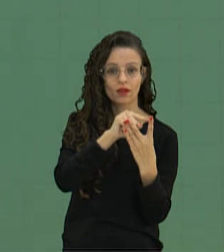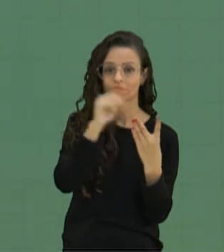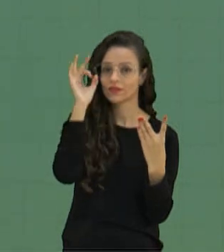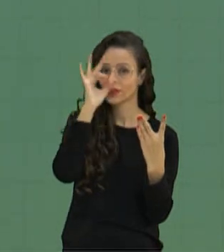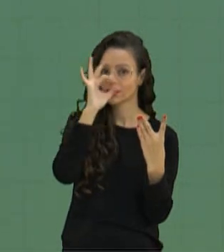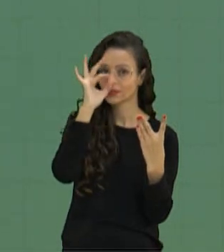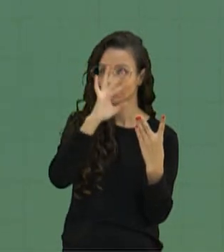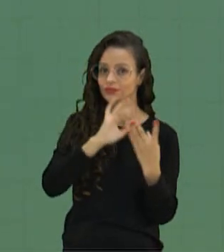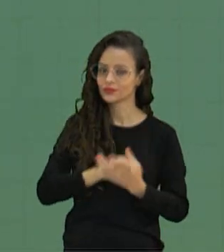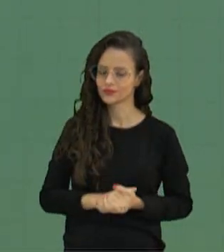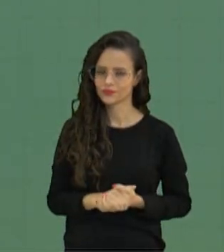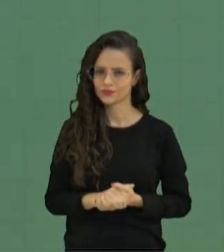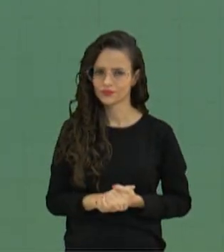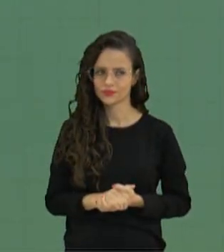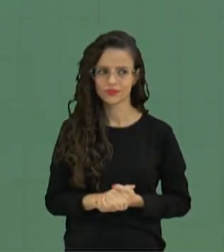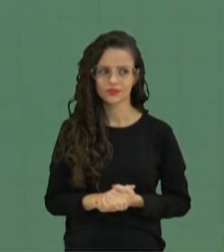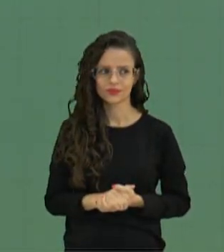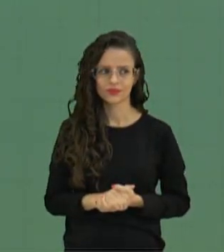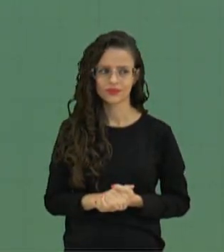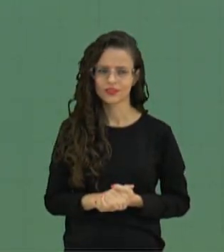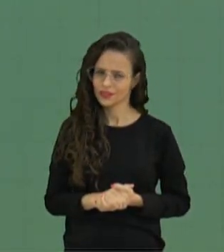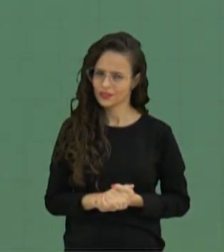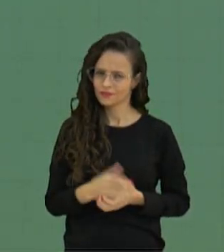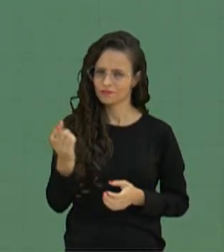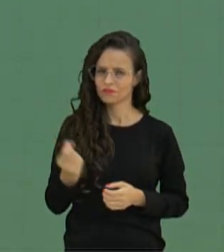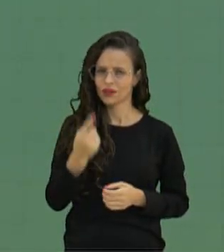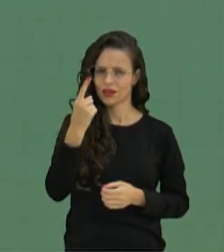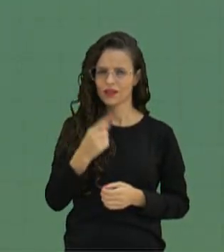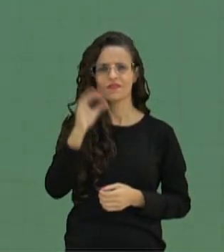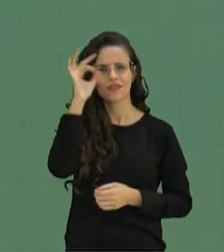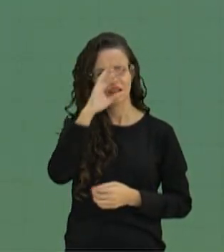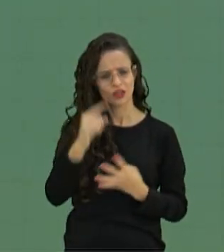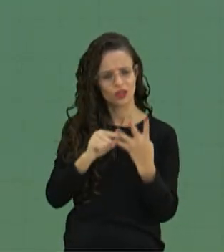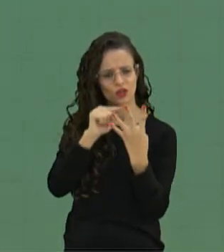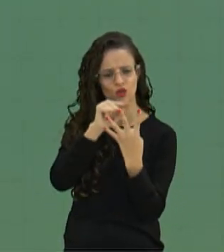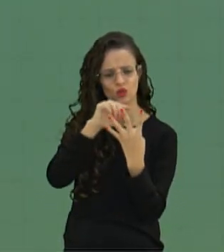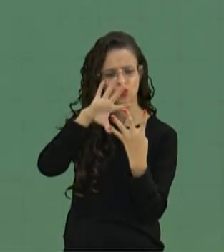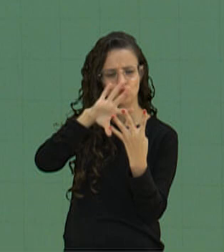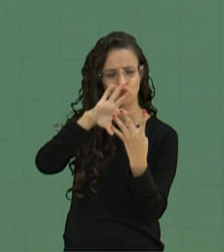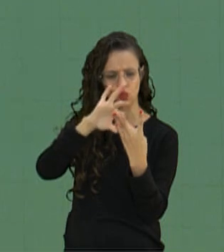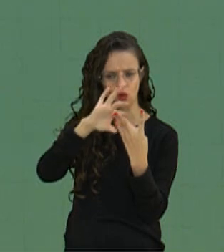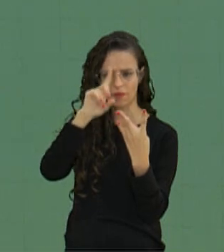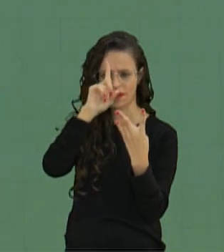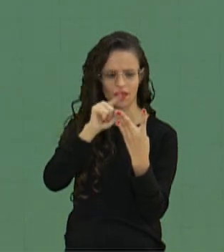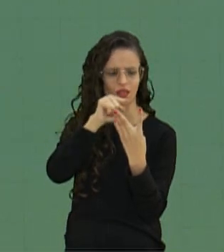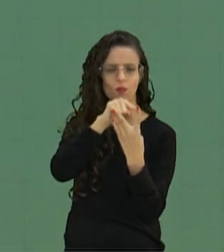semente verde. Ele observou lá que apareceu a semente verde, ó.